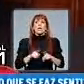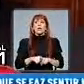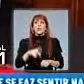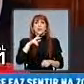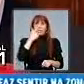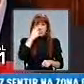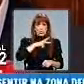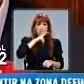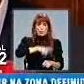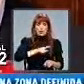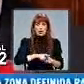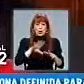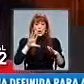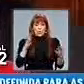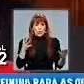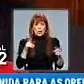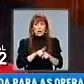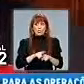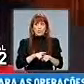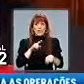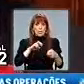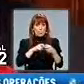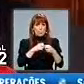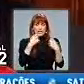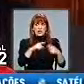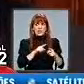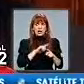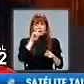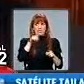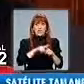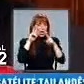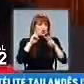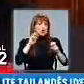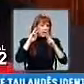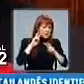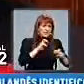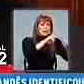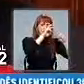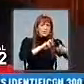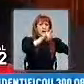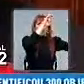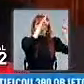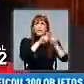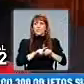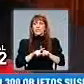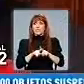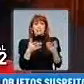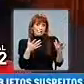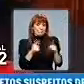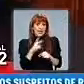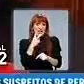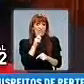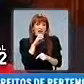os portugueses, quando têm problemas, vão por descobertas, sim? Como era um caso de Vasco da